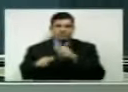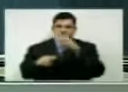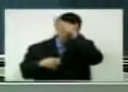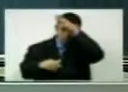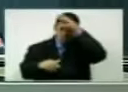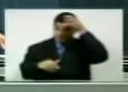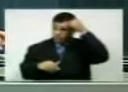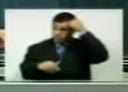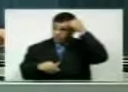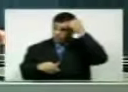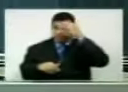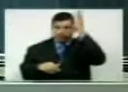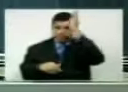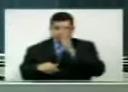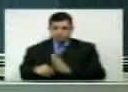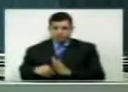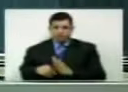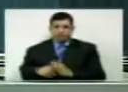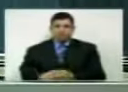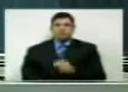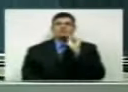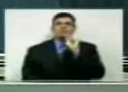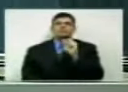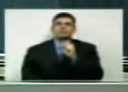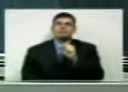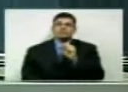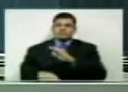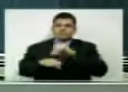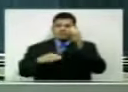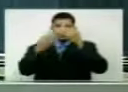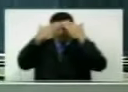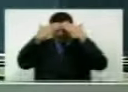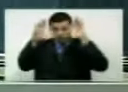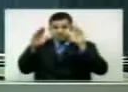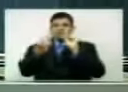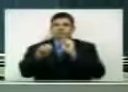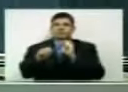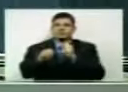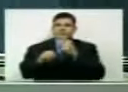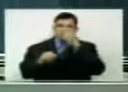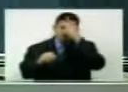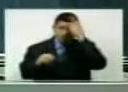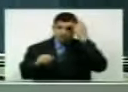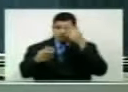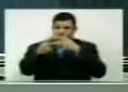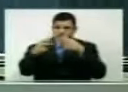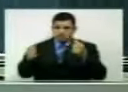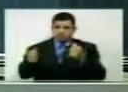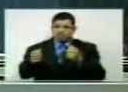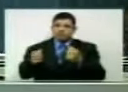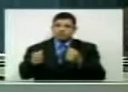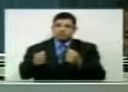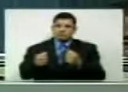Amazonas, deputado Chico Preto, é do Brasil, que é ter mais clareza do que são as